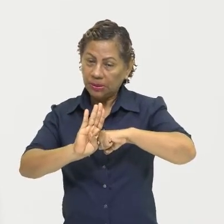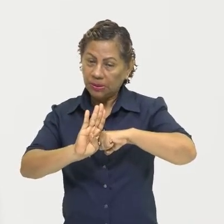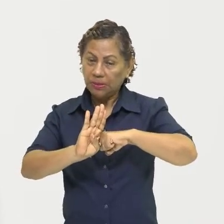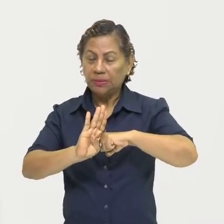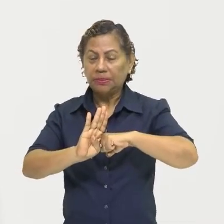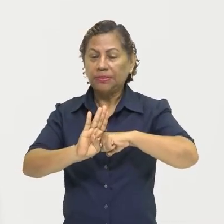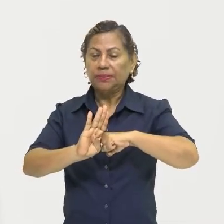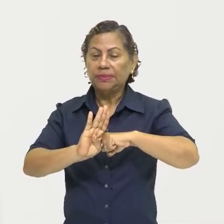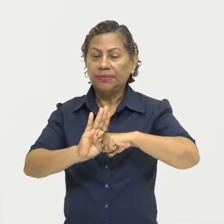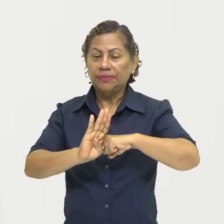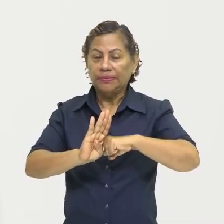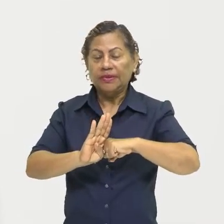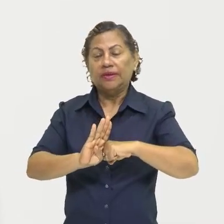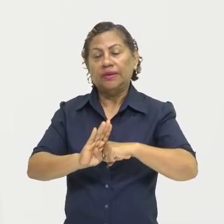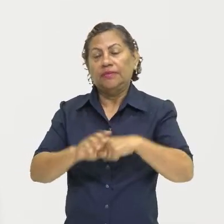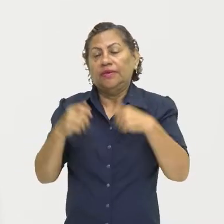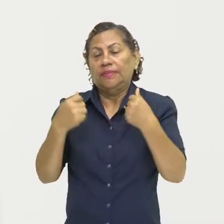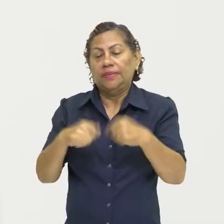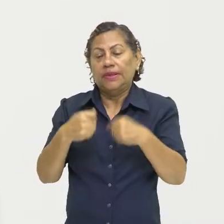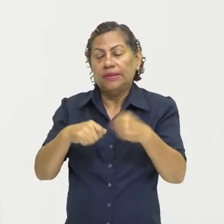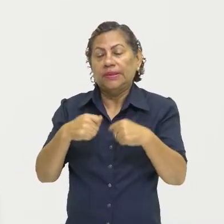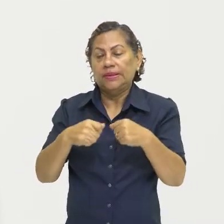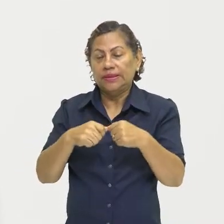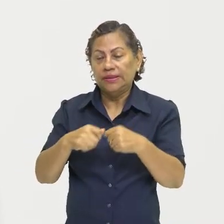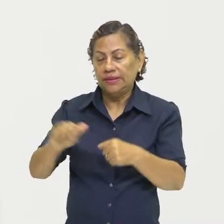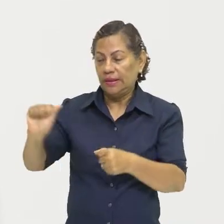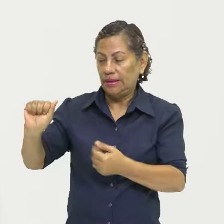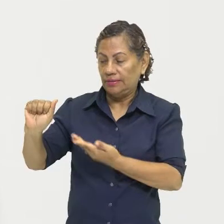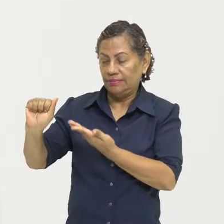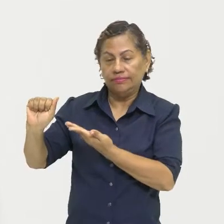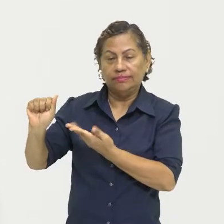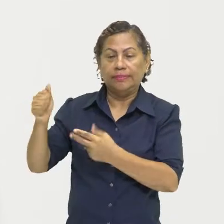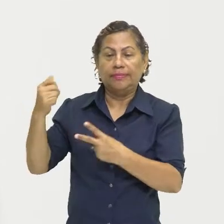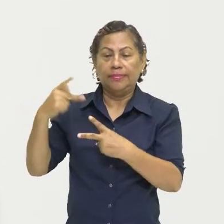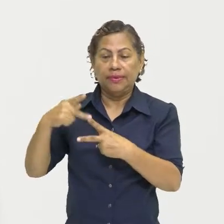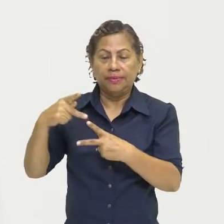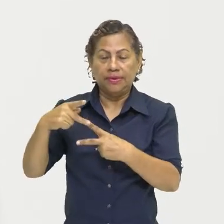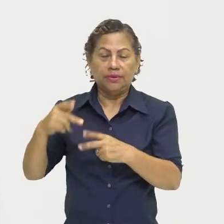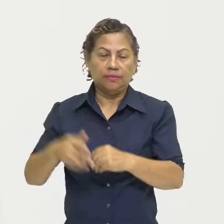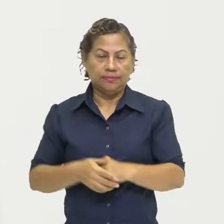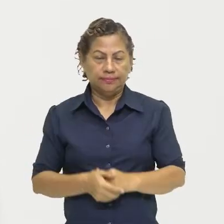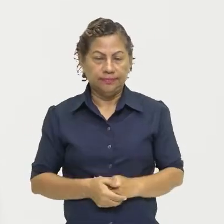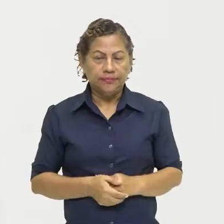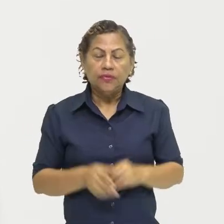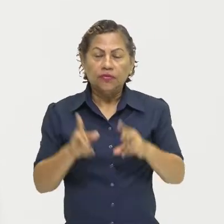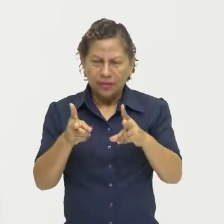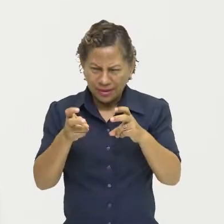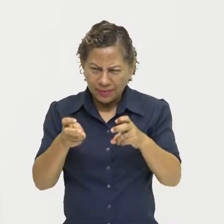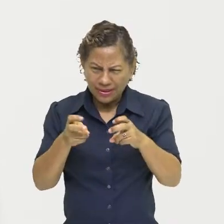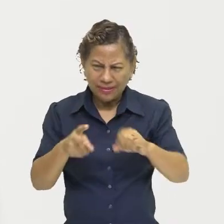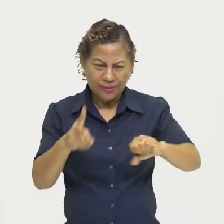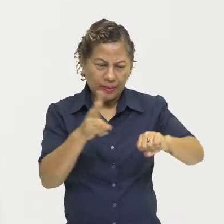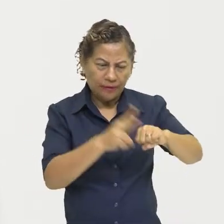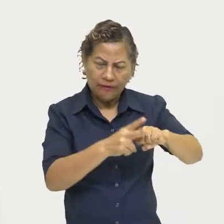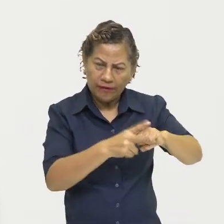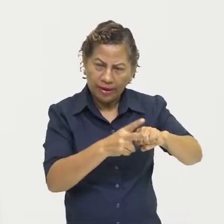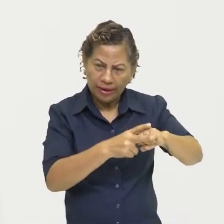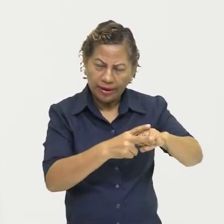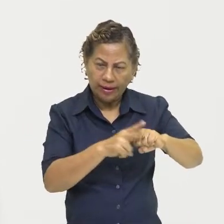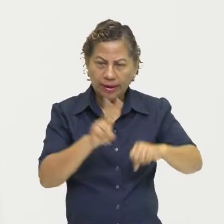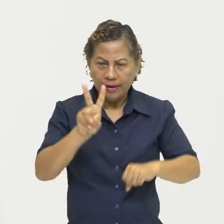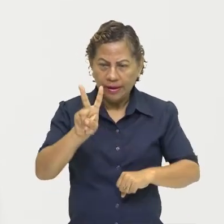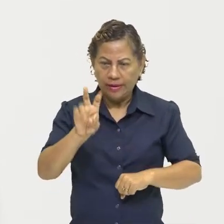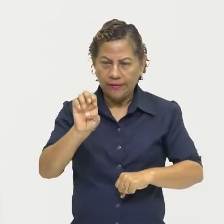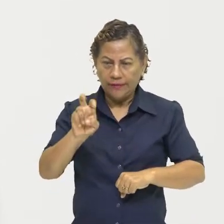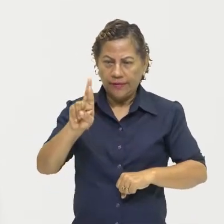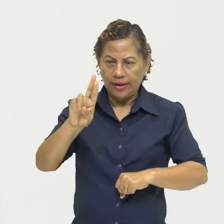coisa, logo ele vai pedir essa preposição a. Então você percebe que cada um desses substantivos, eles